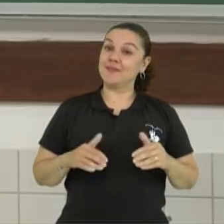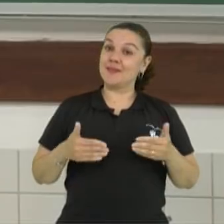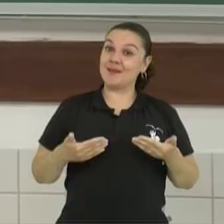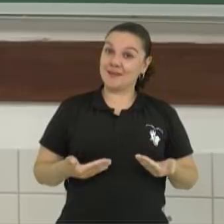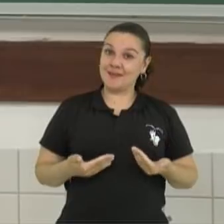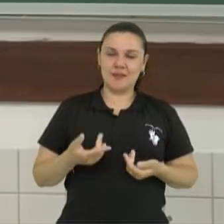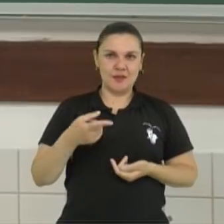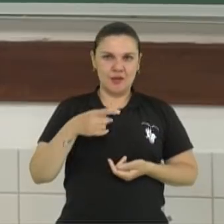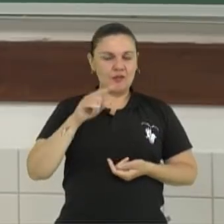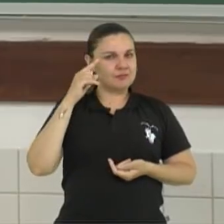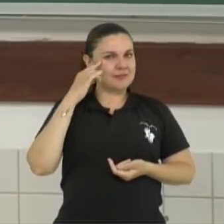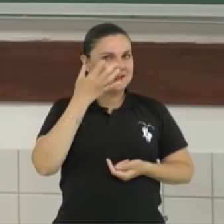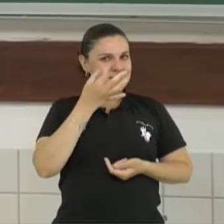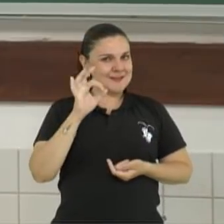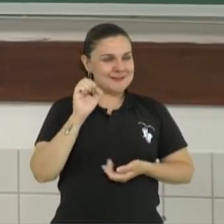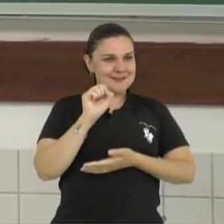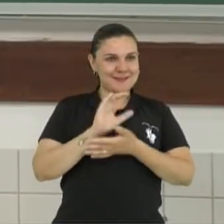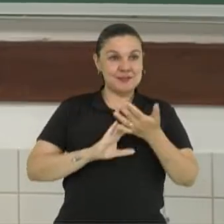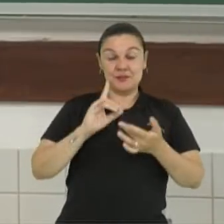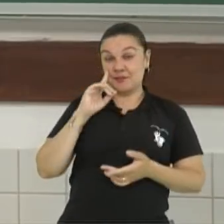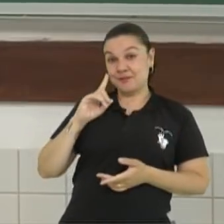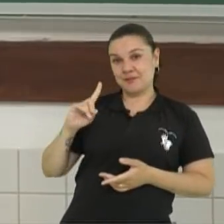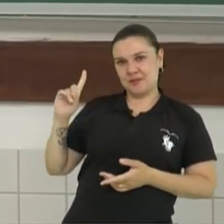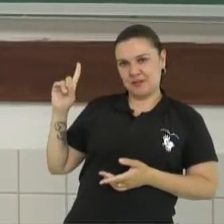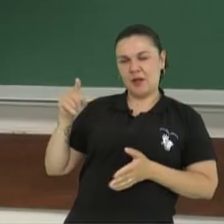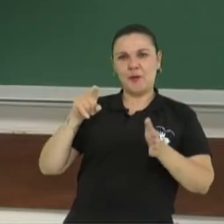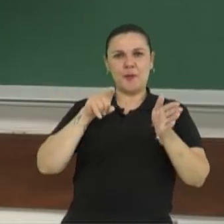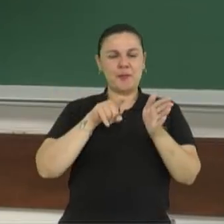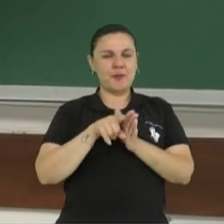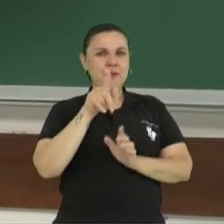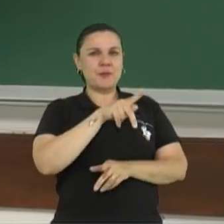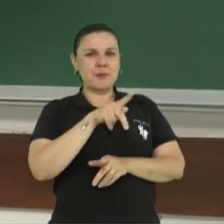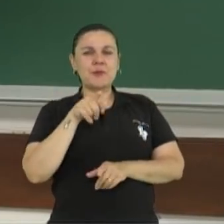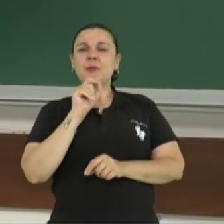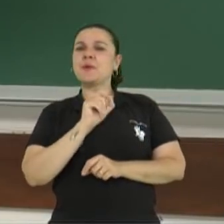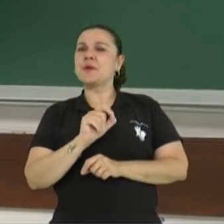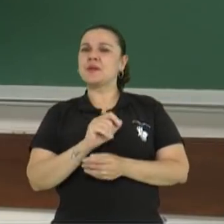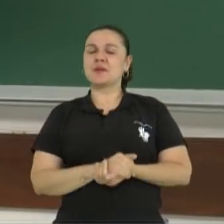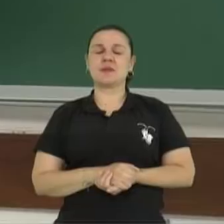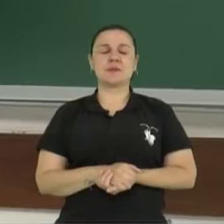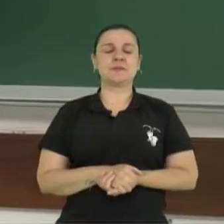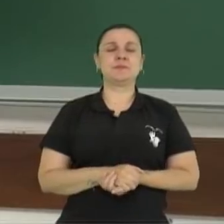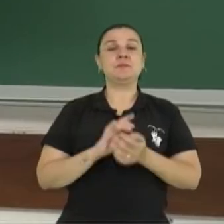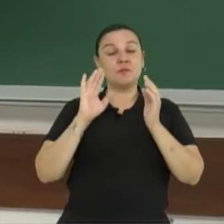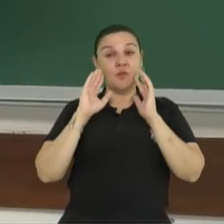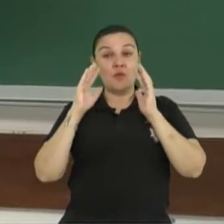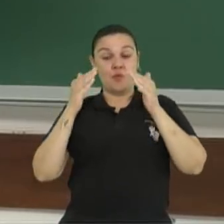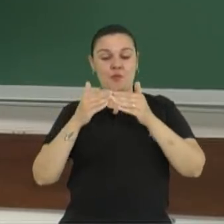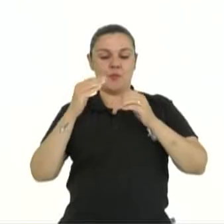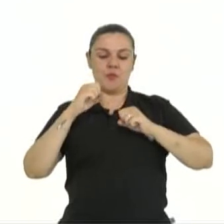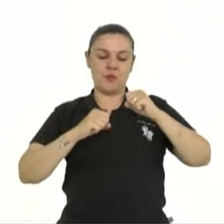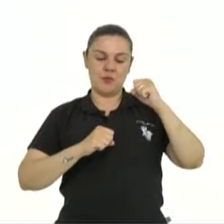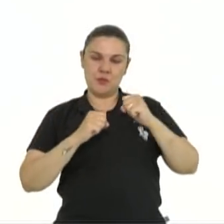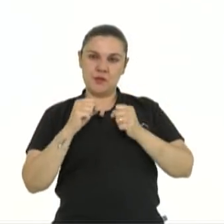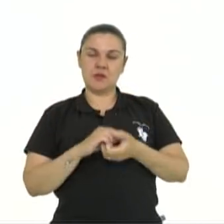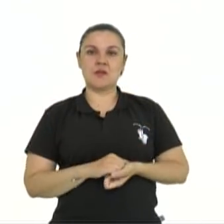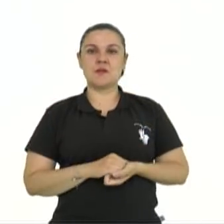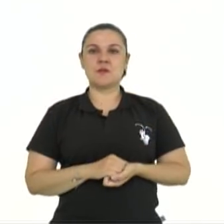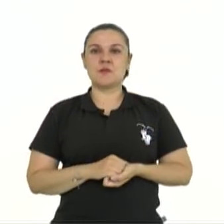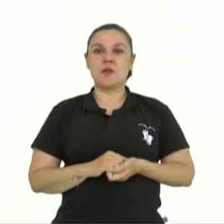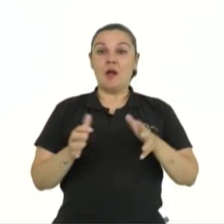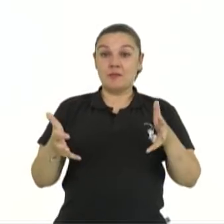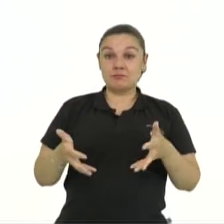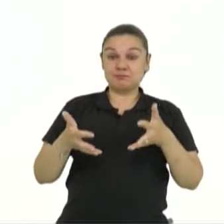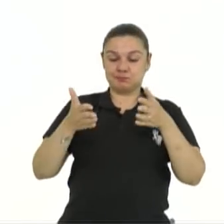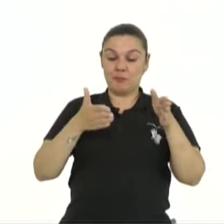Então, galera, vamos ver quem acertou a atividade? Então, vamos lá. Então, a professora perguntou para vocês o segmento industrial, a indústria, que tem